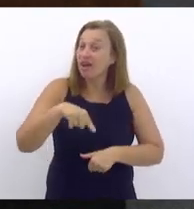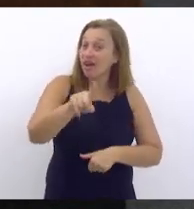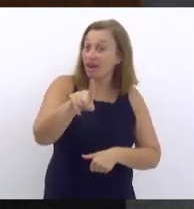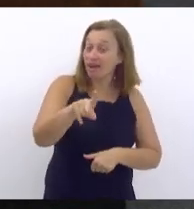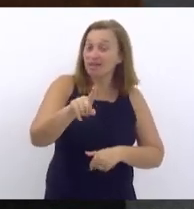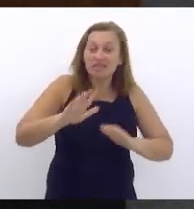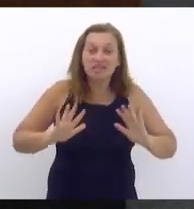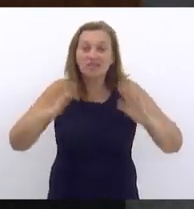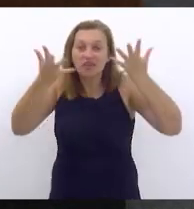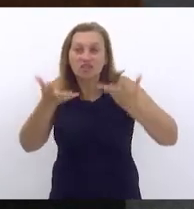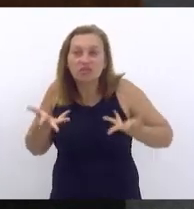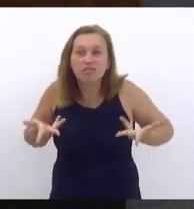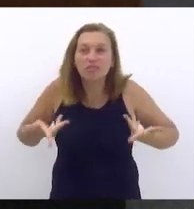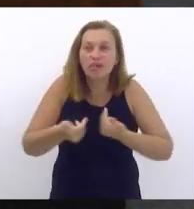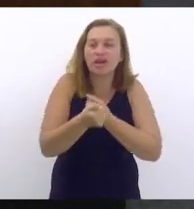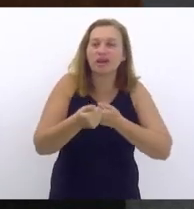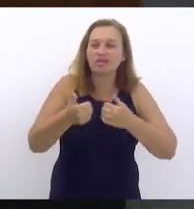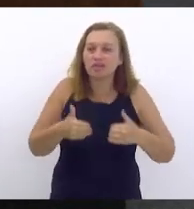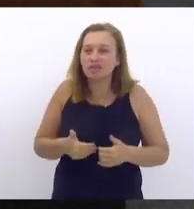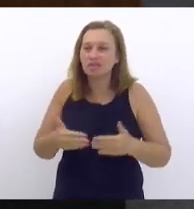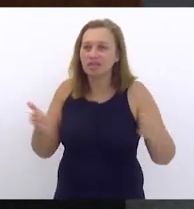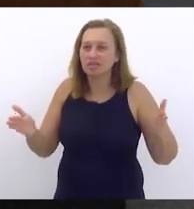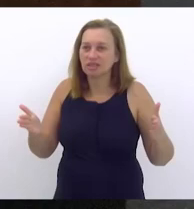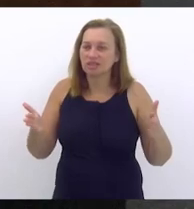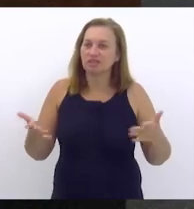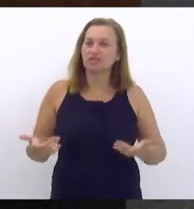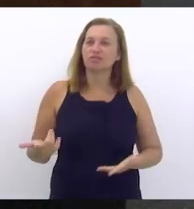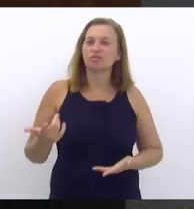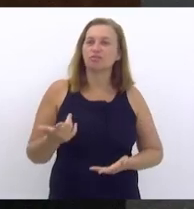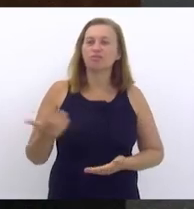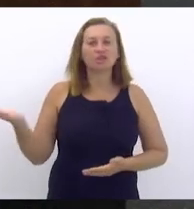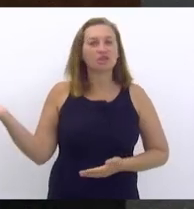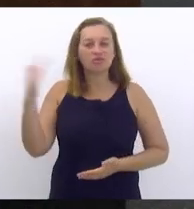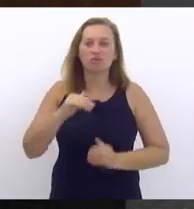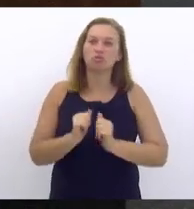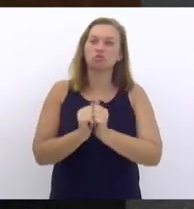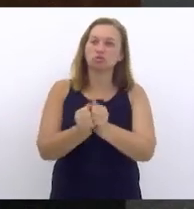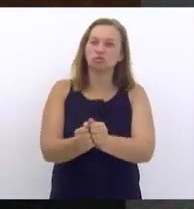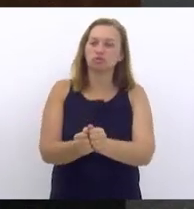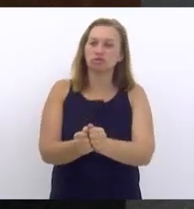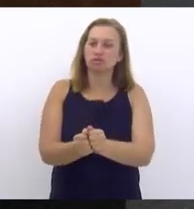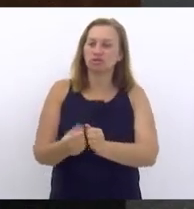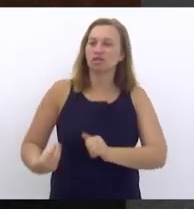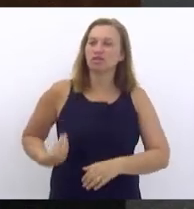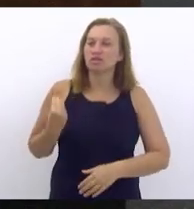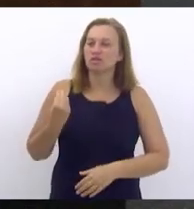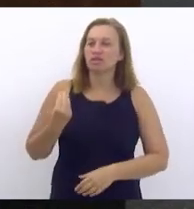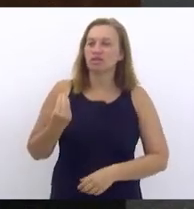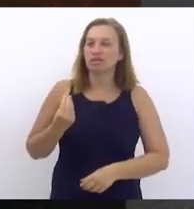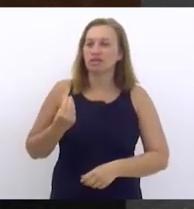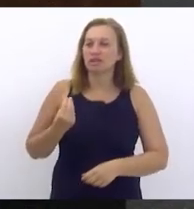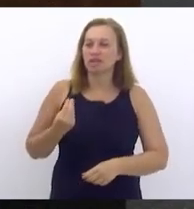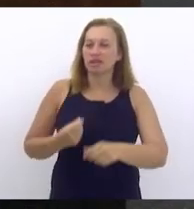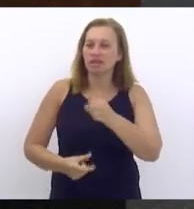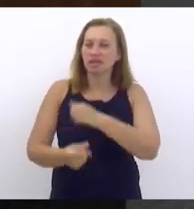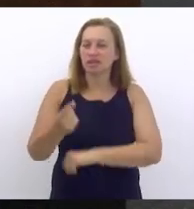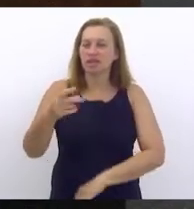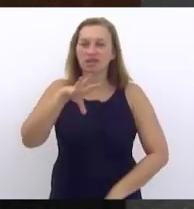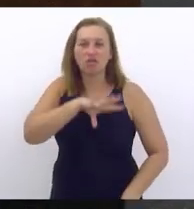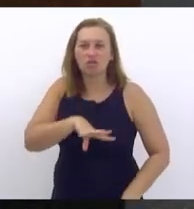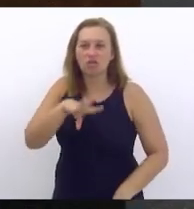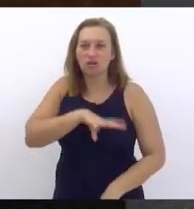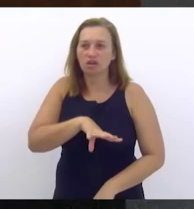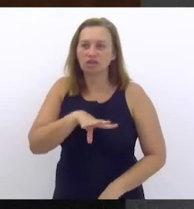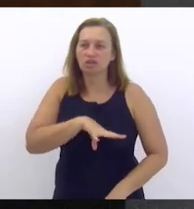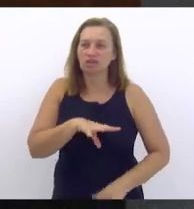nessa festa maravilhosa de reabertura de São Januário. Vamos juntos, vida longa ao Vasco da Gama e vida longa